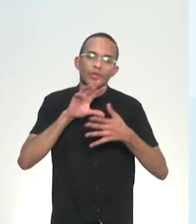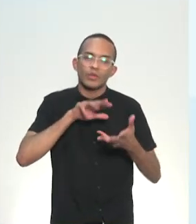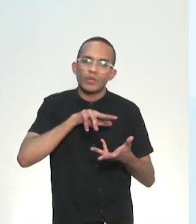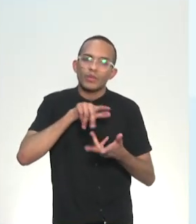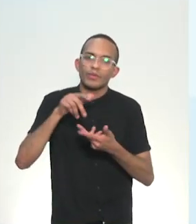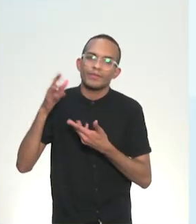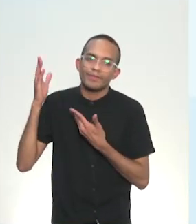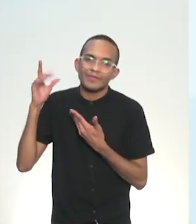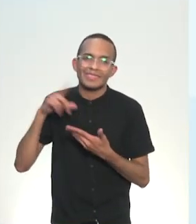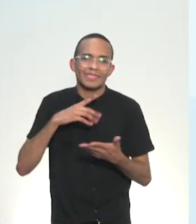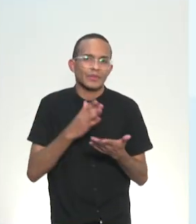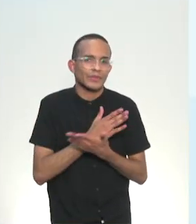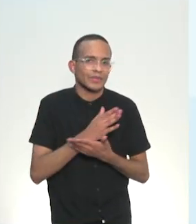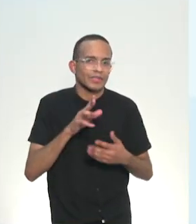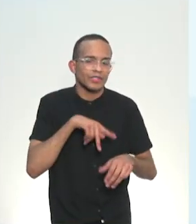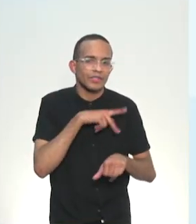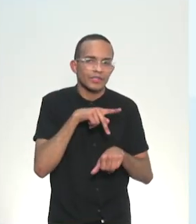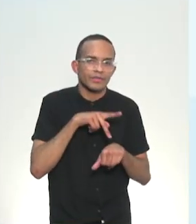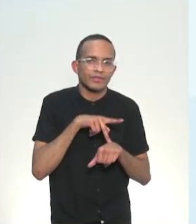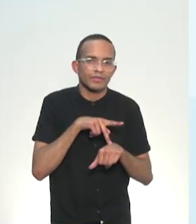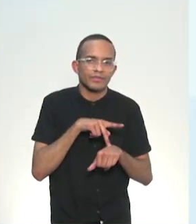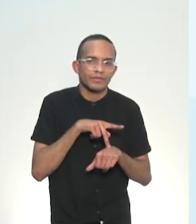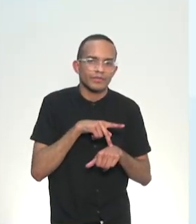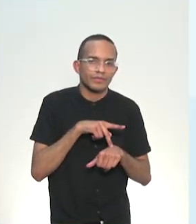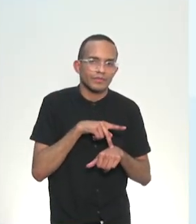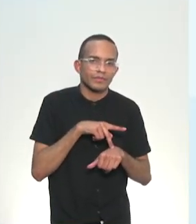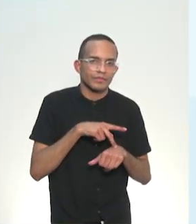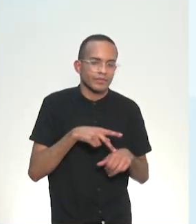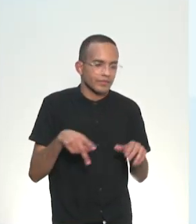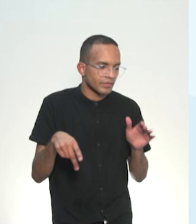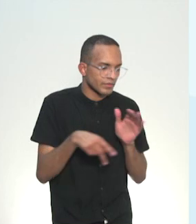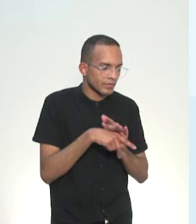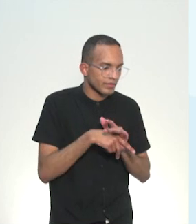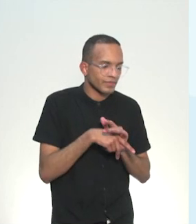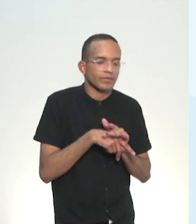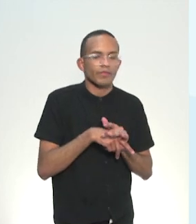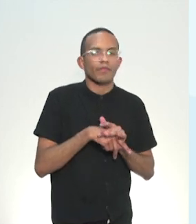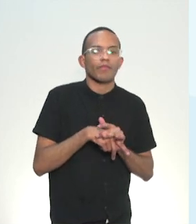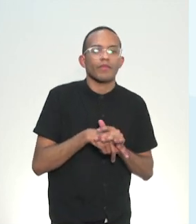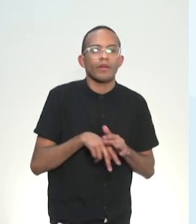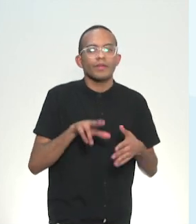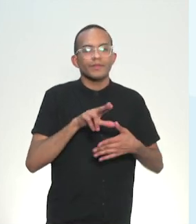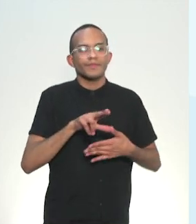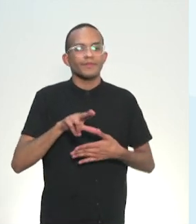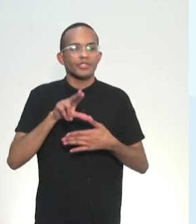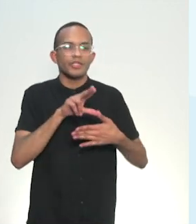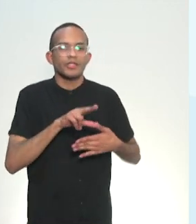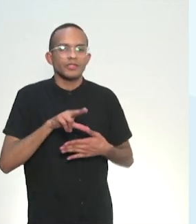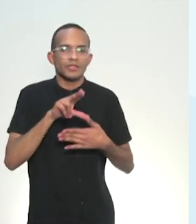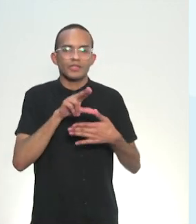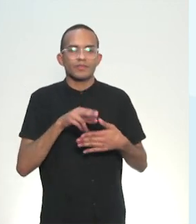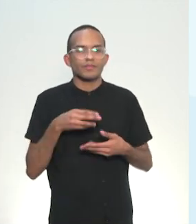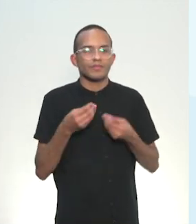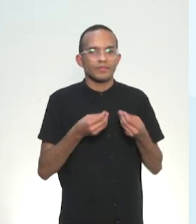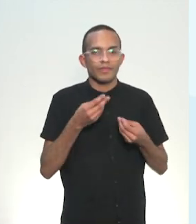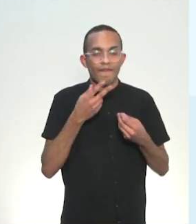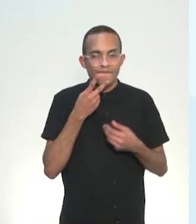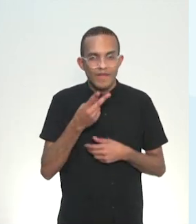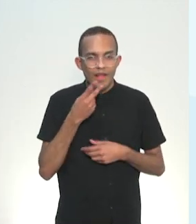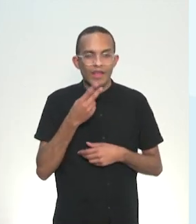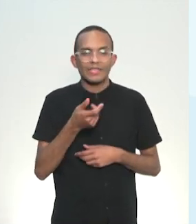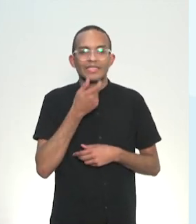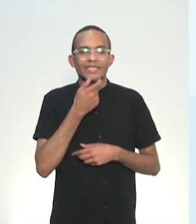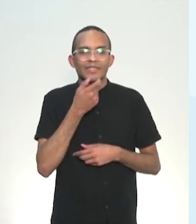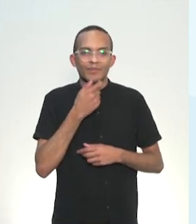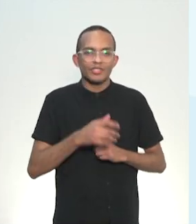globo. Alguns países que são considerados aí da América Latina aí no território, falam o inglês,